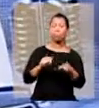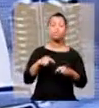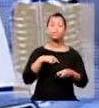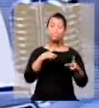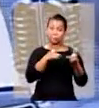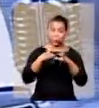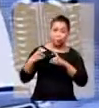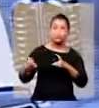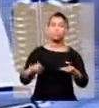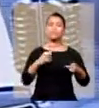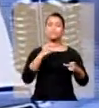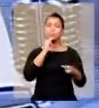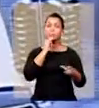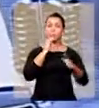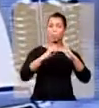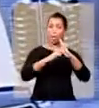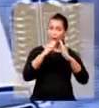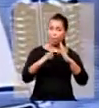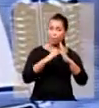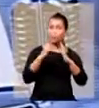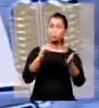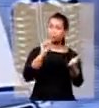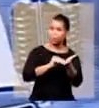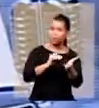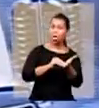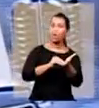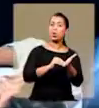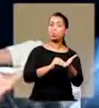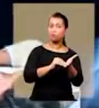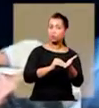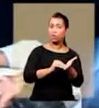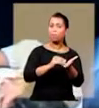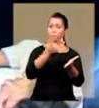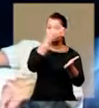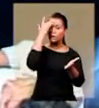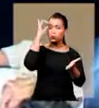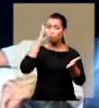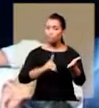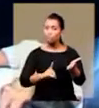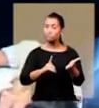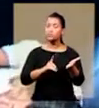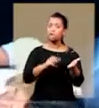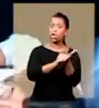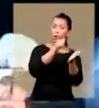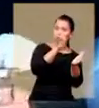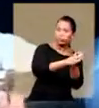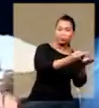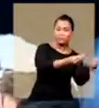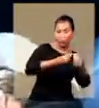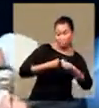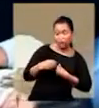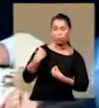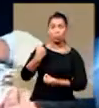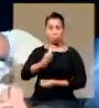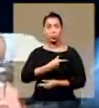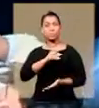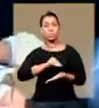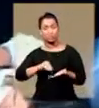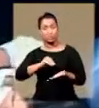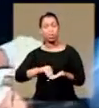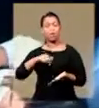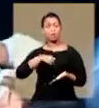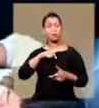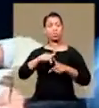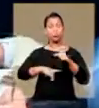de cotas e encaminha para a nossa secretaria. A Secretaria do Trabalho também identifica essas empresas,